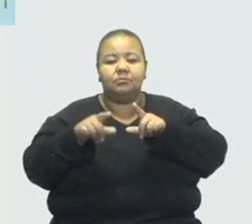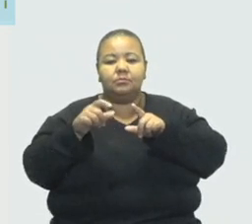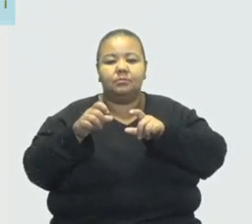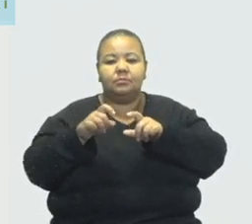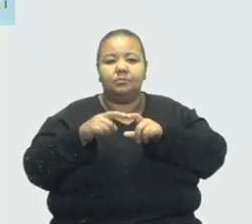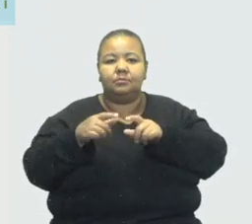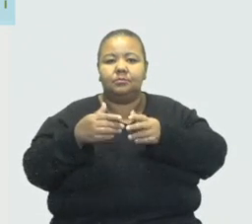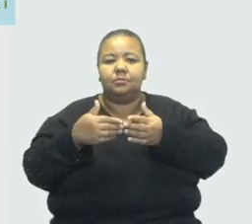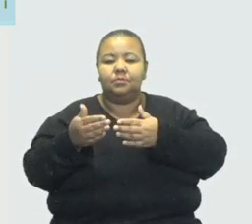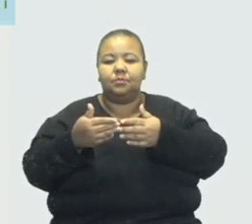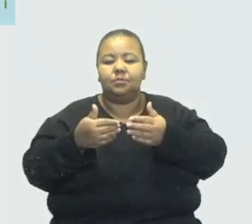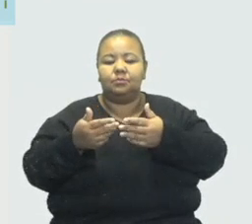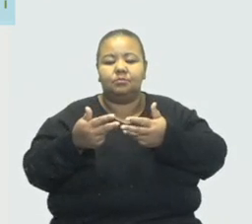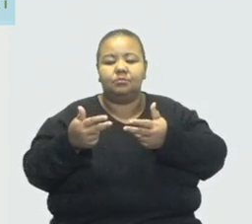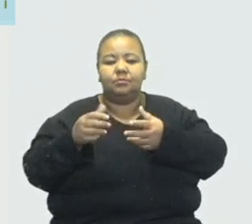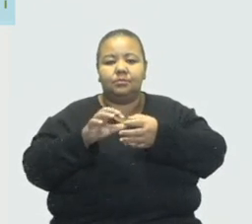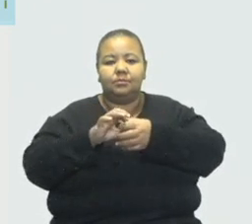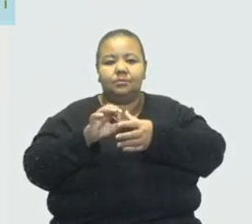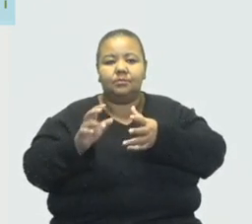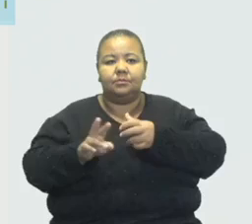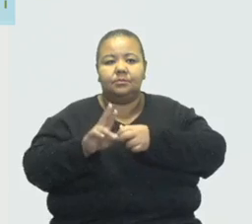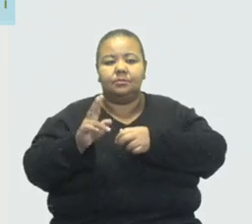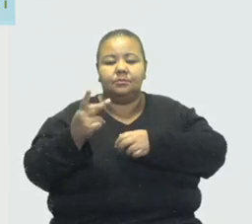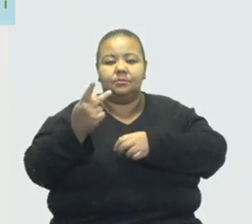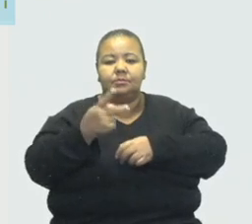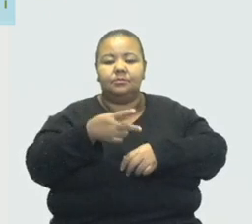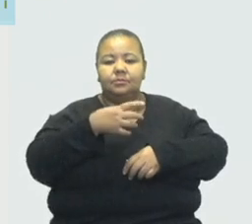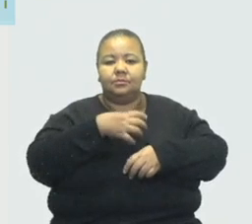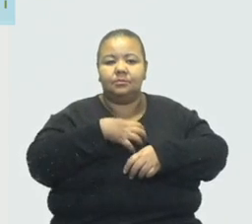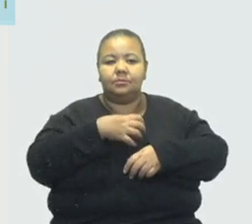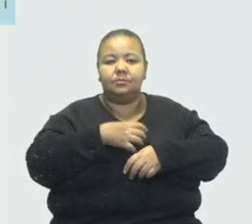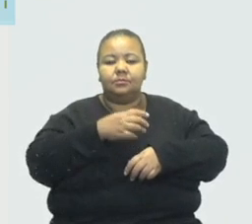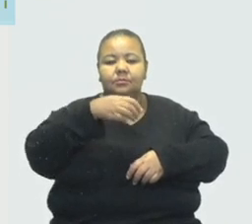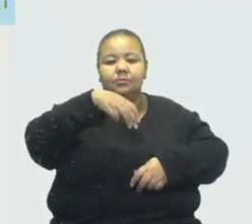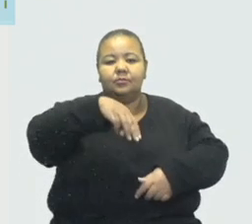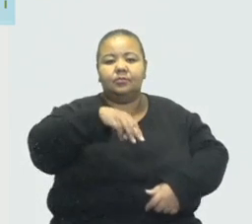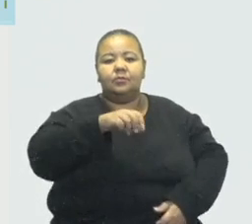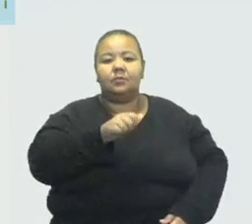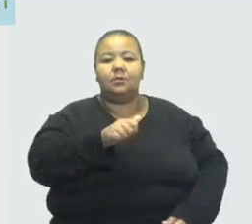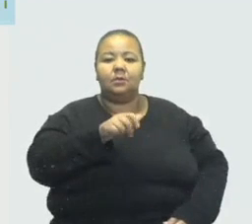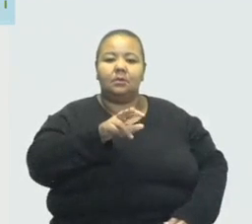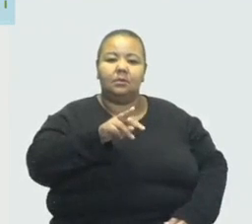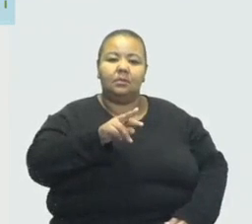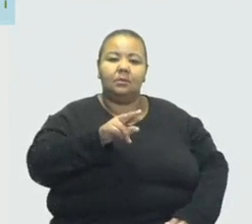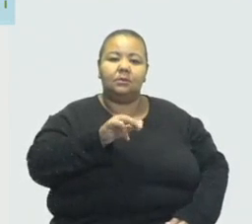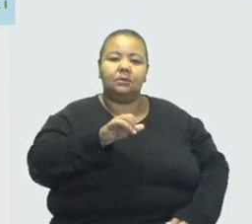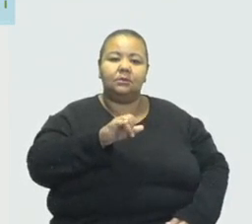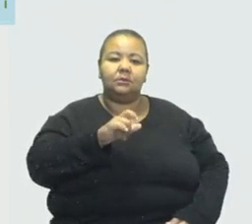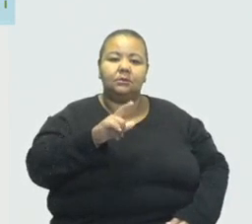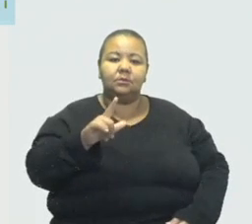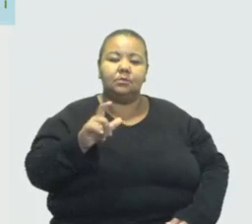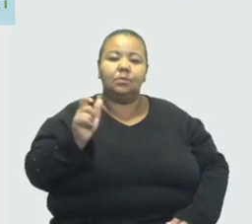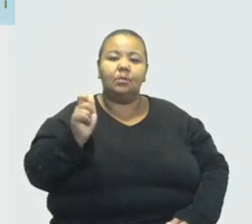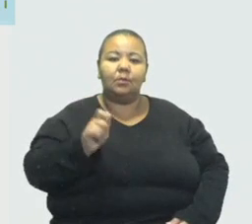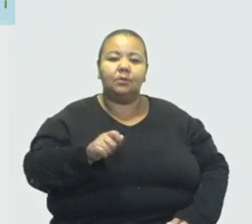termos independentes. Isso trabalhando desta forma matricial. Nós poderíamos também